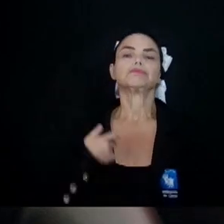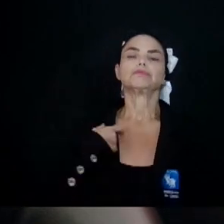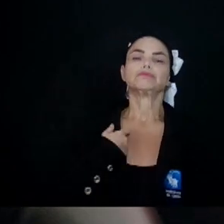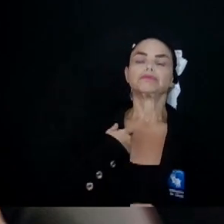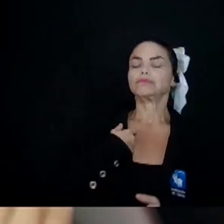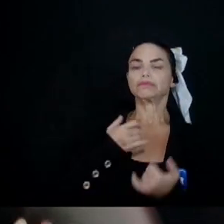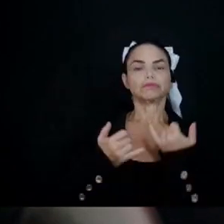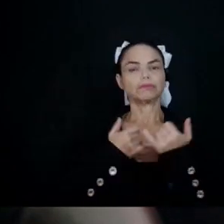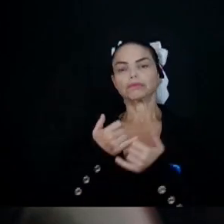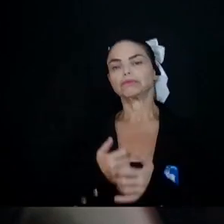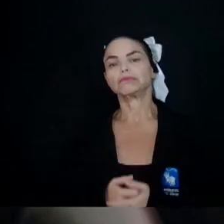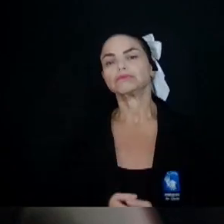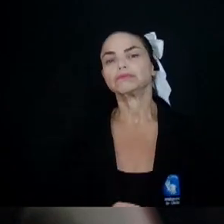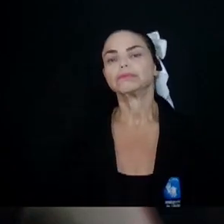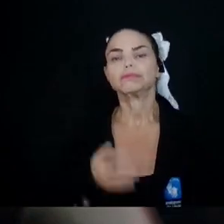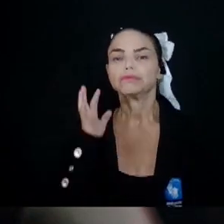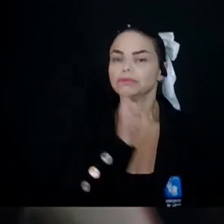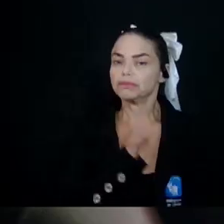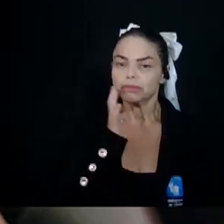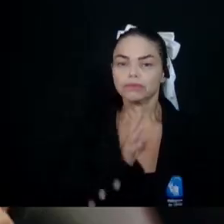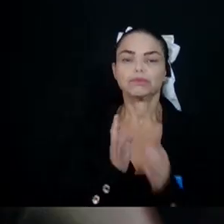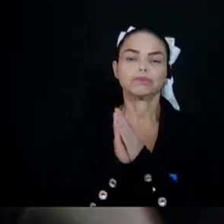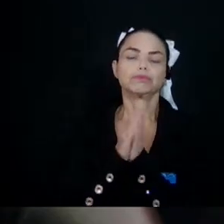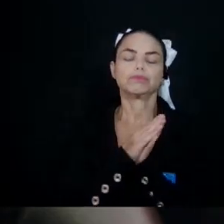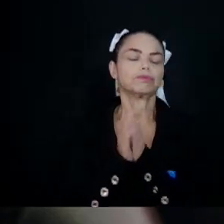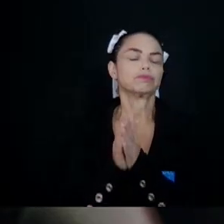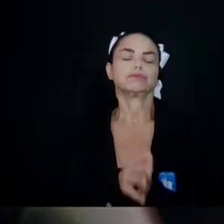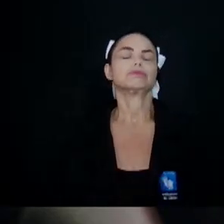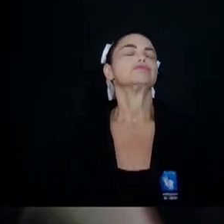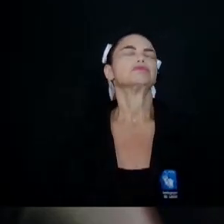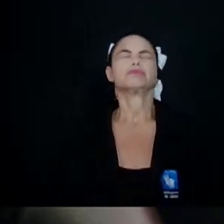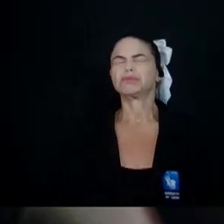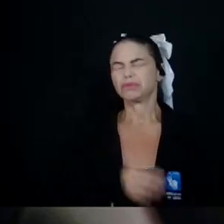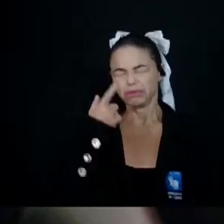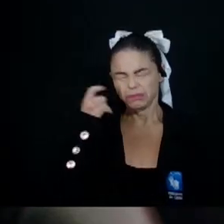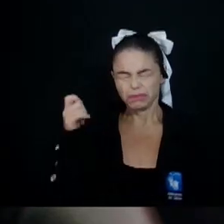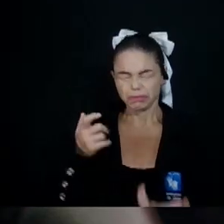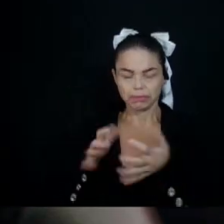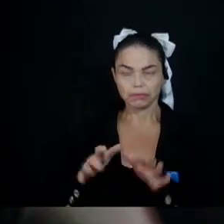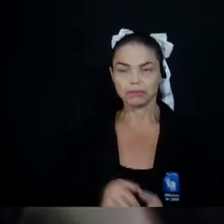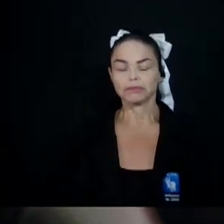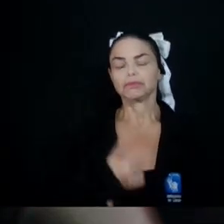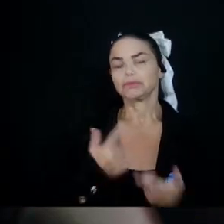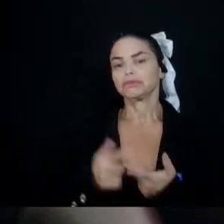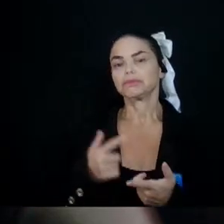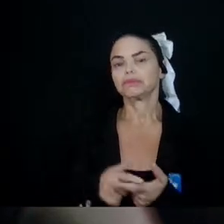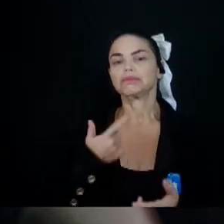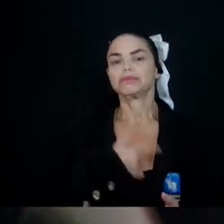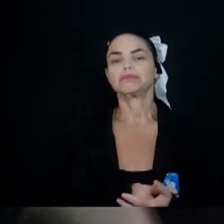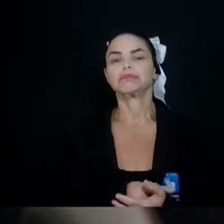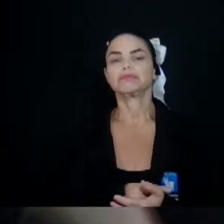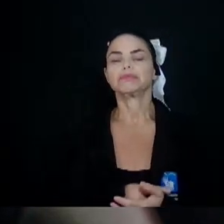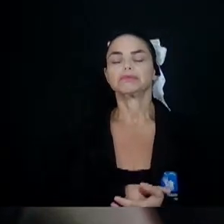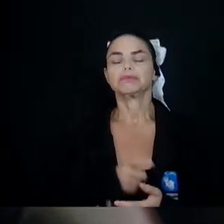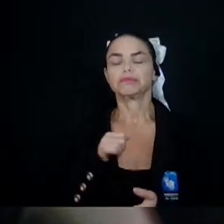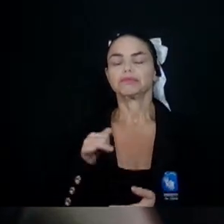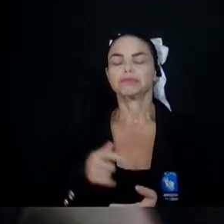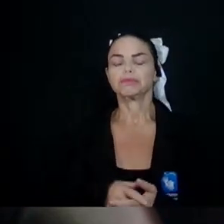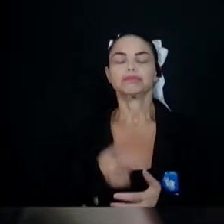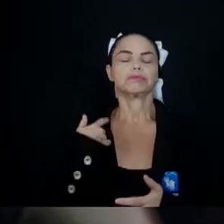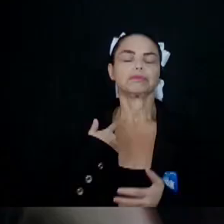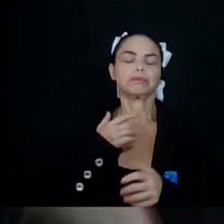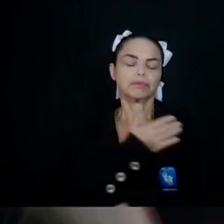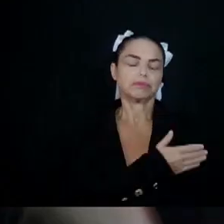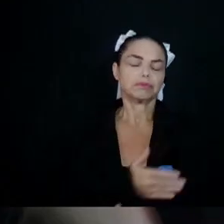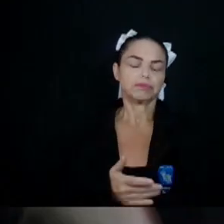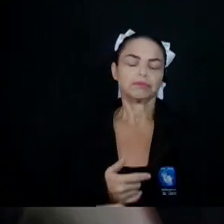mais achar isso interessante. Né? Para eles não é interessante, porque não tem esse condicionamento comportamental que há nos jogos